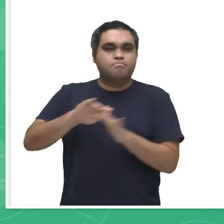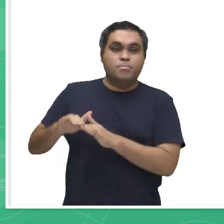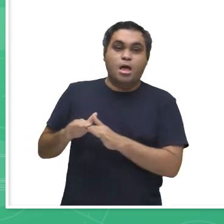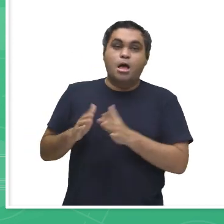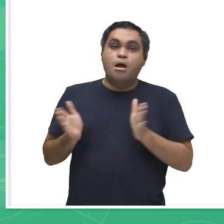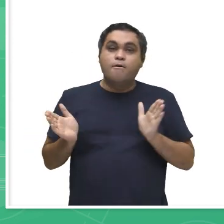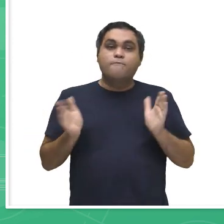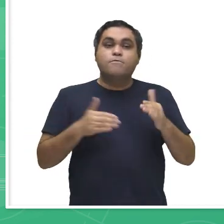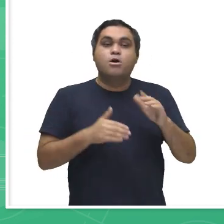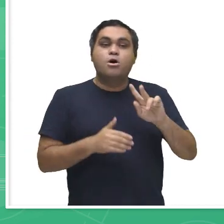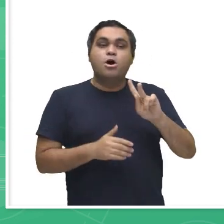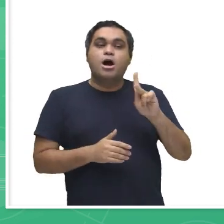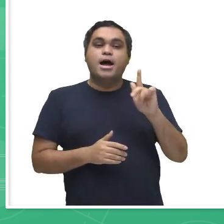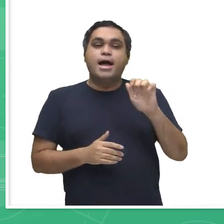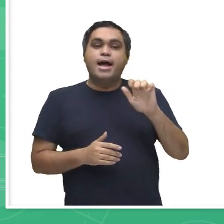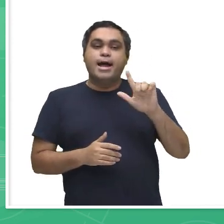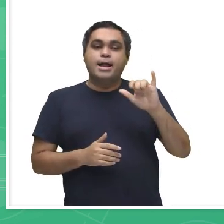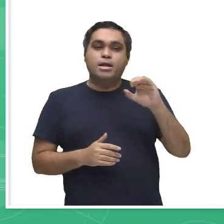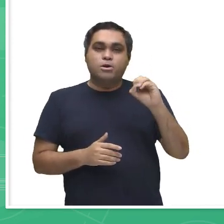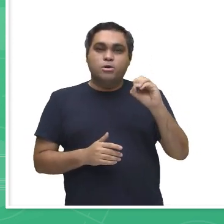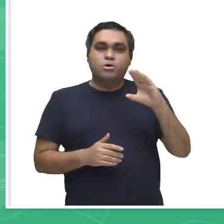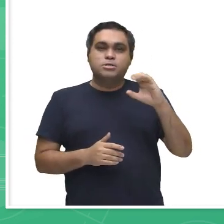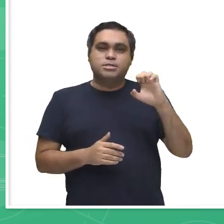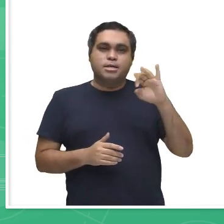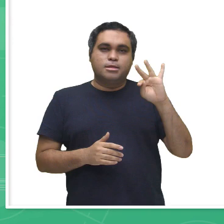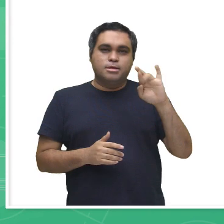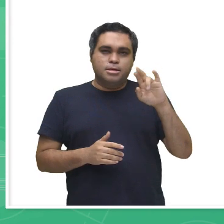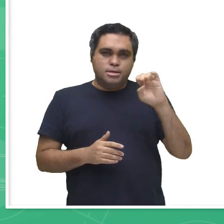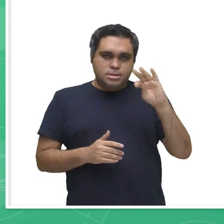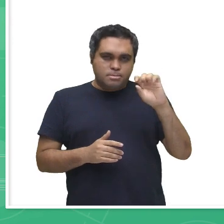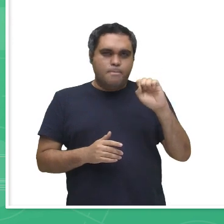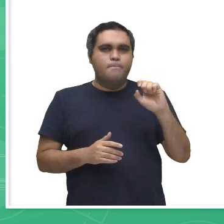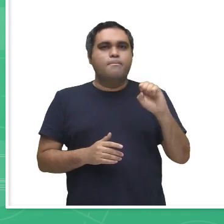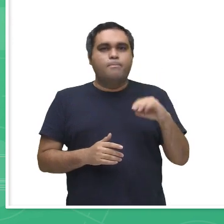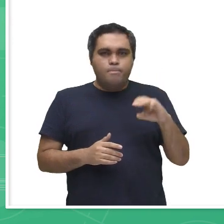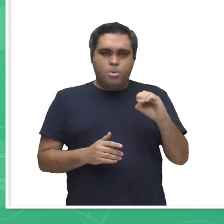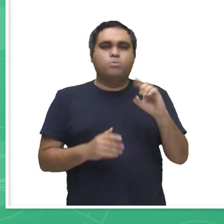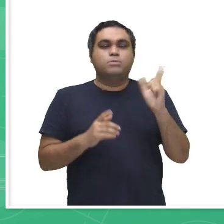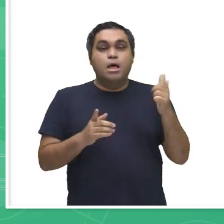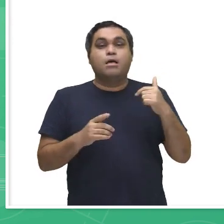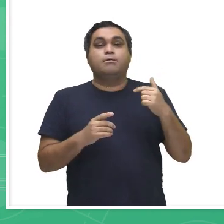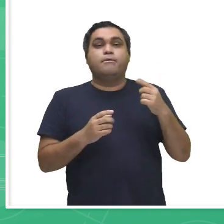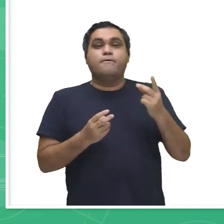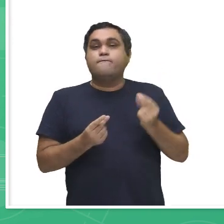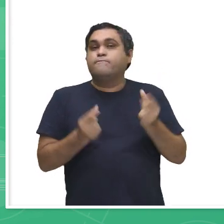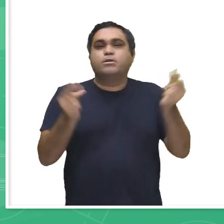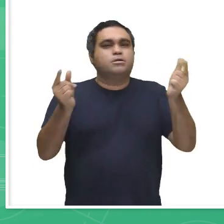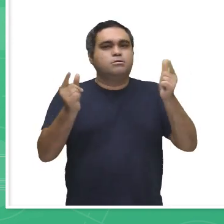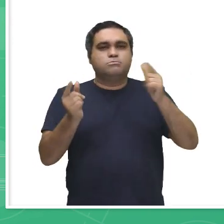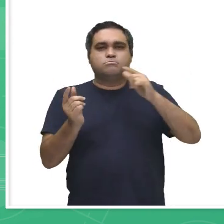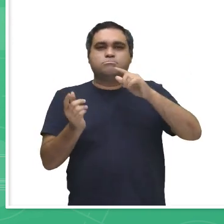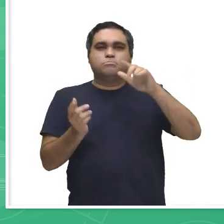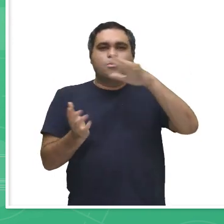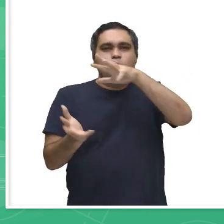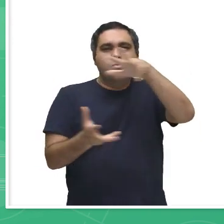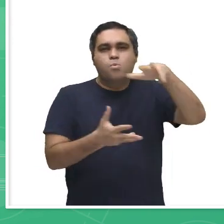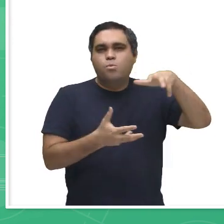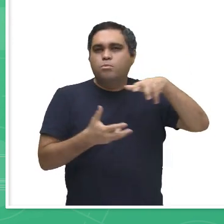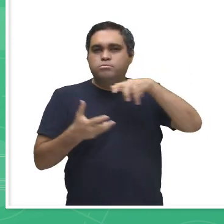é infinito. Perfeito? E olha só como eu venho falando as coisas para vocês, né? É